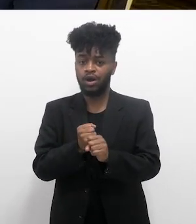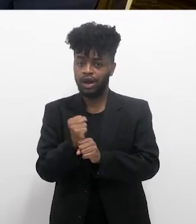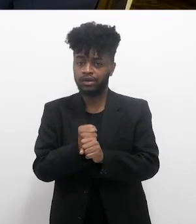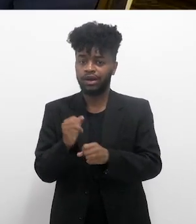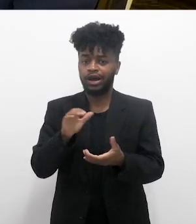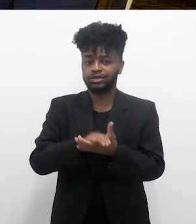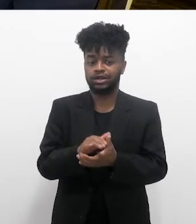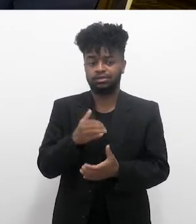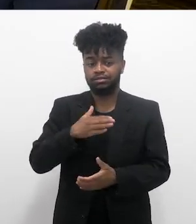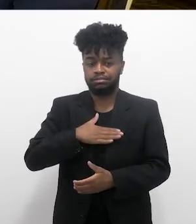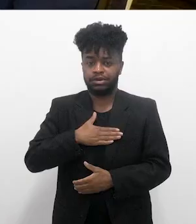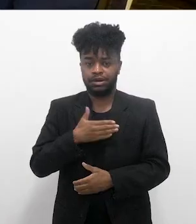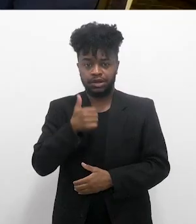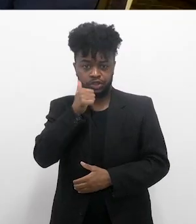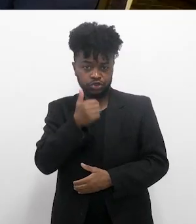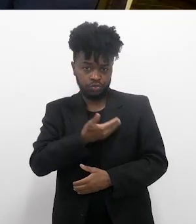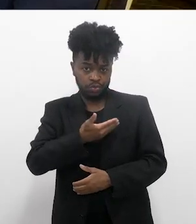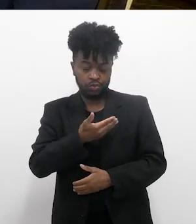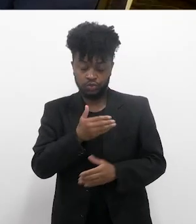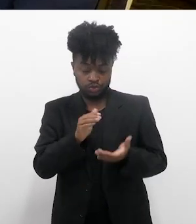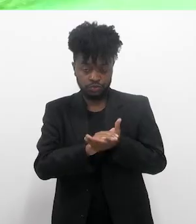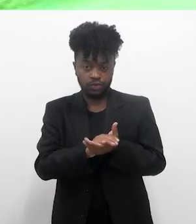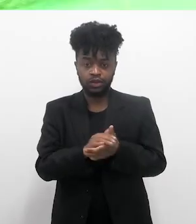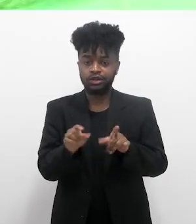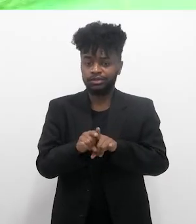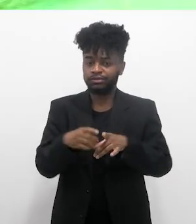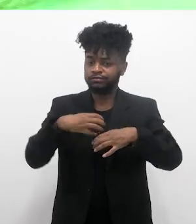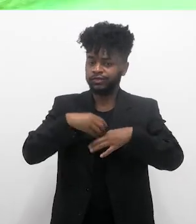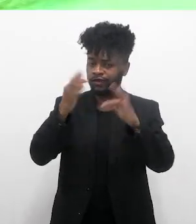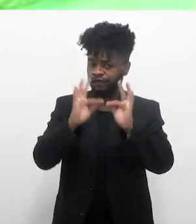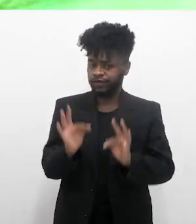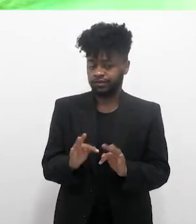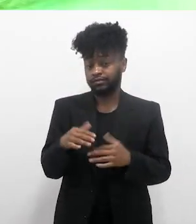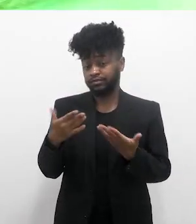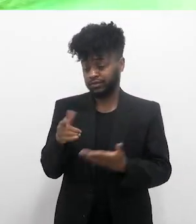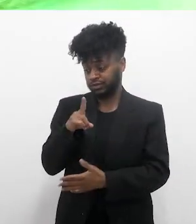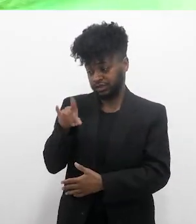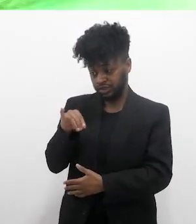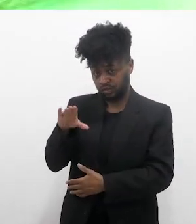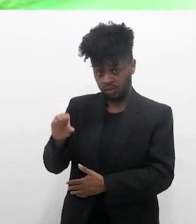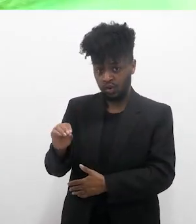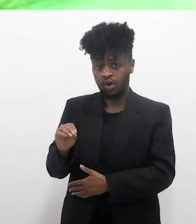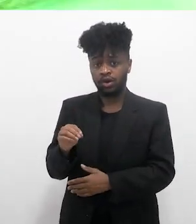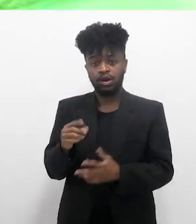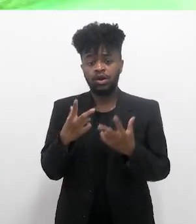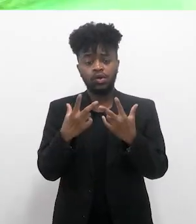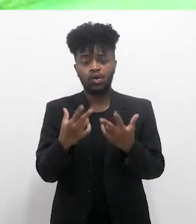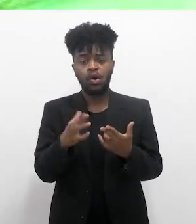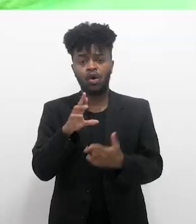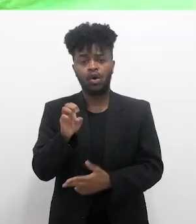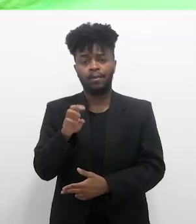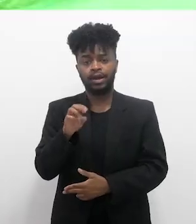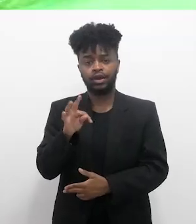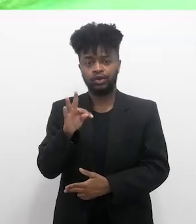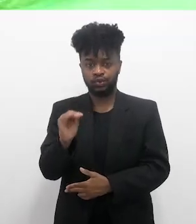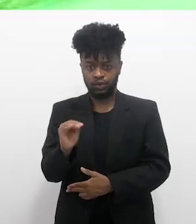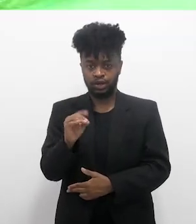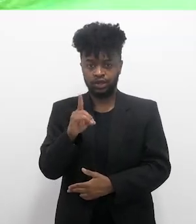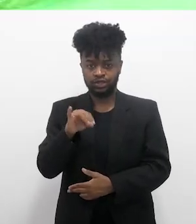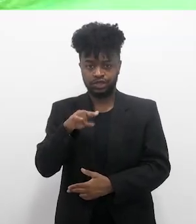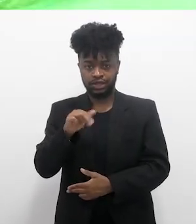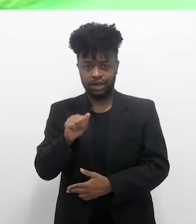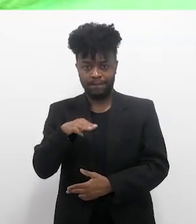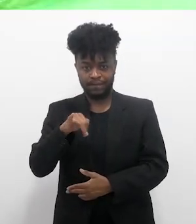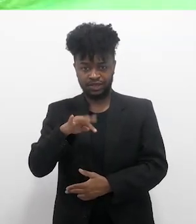sou um homem muito feliz. Maravilha. E o Zico, como era Roberto Dinamite, maior ídolo da torcida do